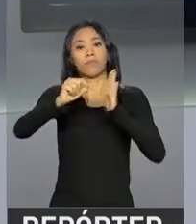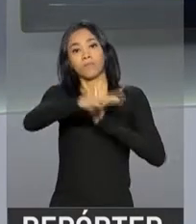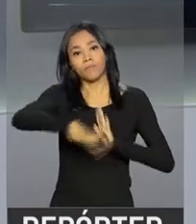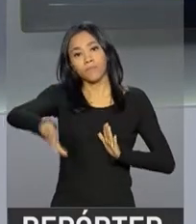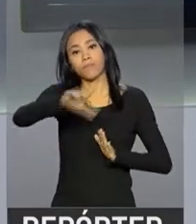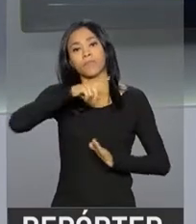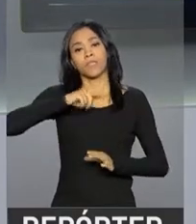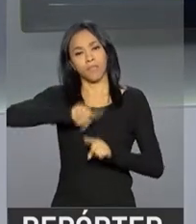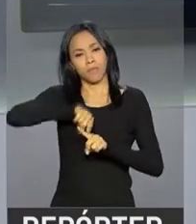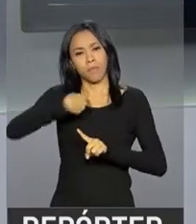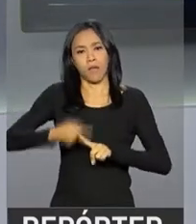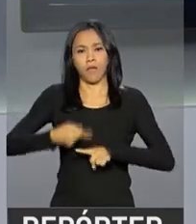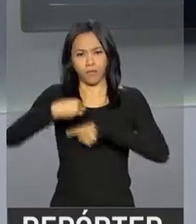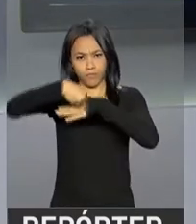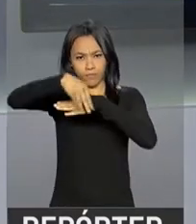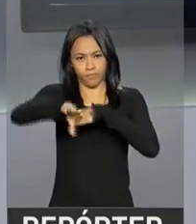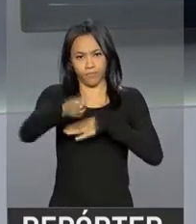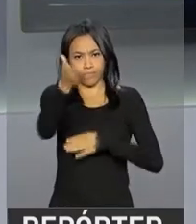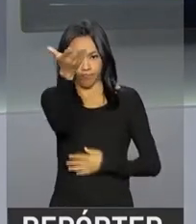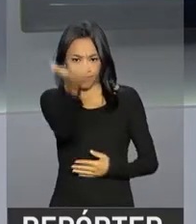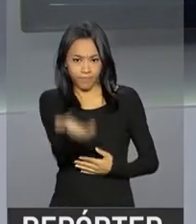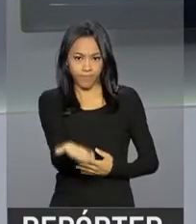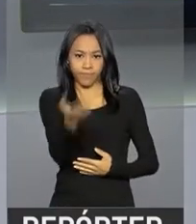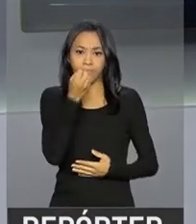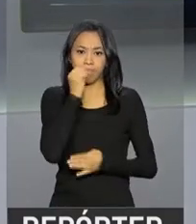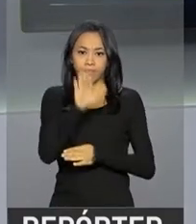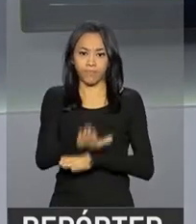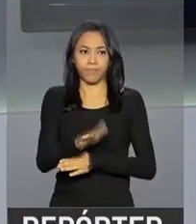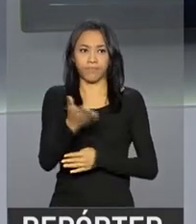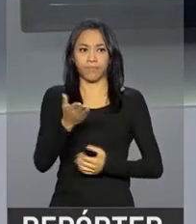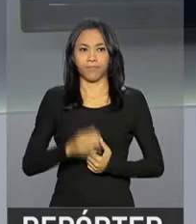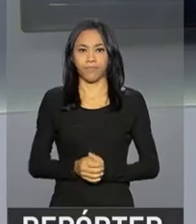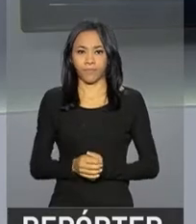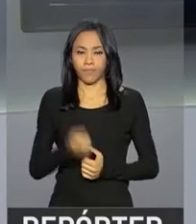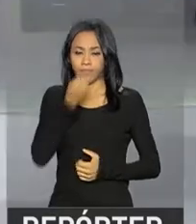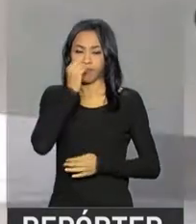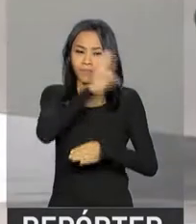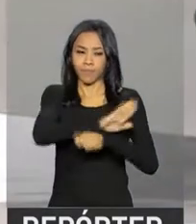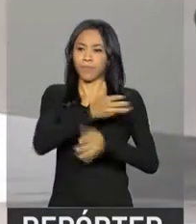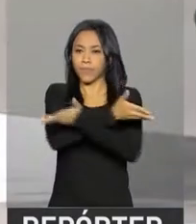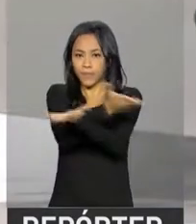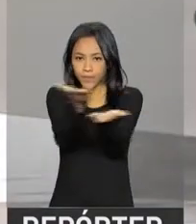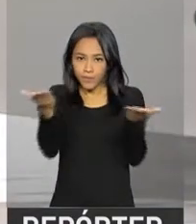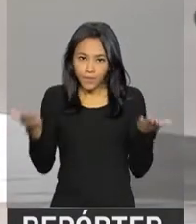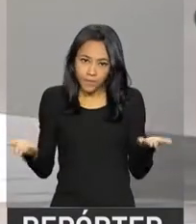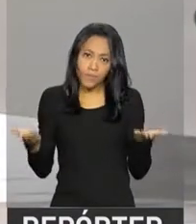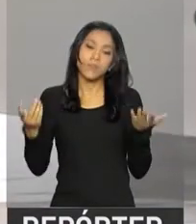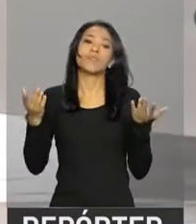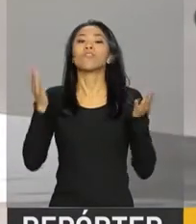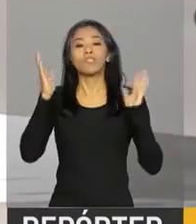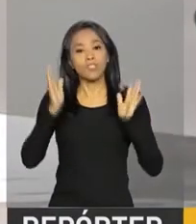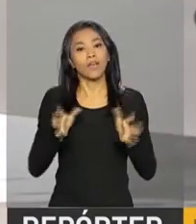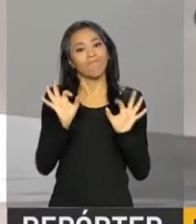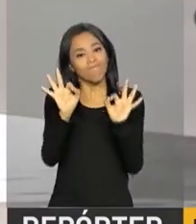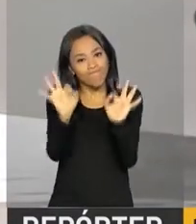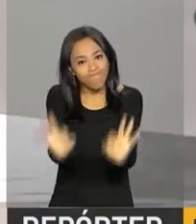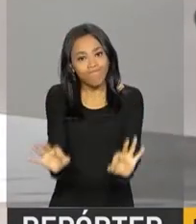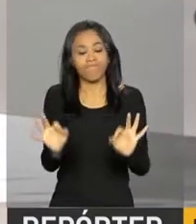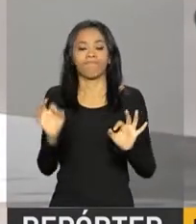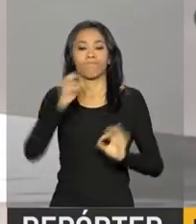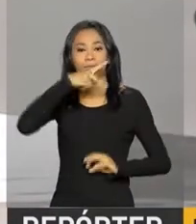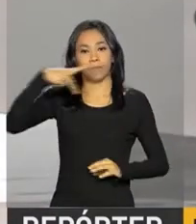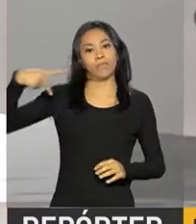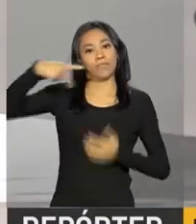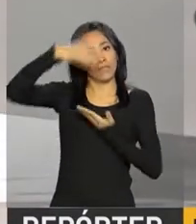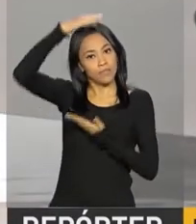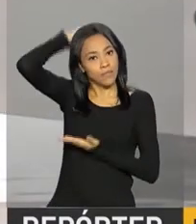pereira que tem outras informações boa tarde nem boa tarde carol boa tarde a todos pois é caro agora está confirmado o presidente